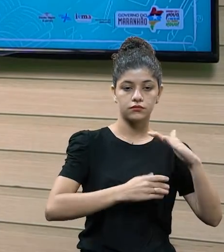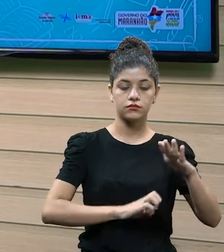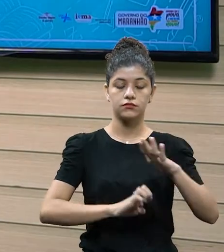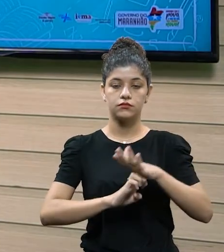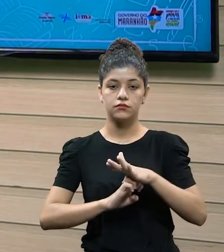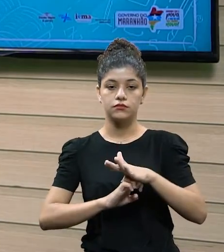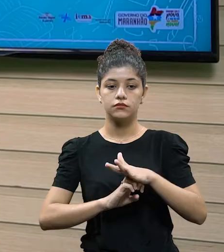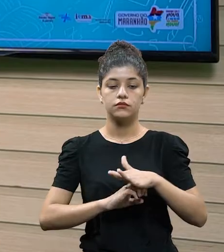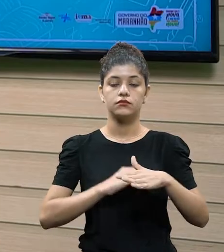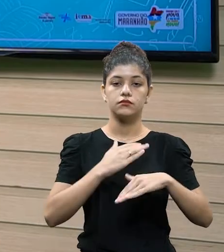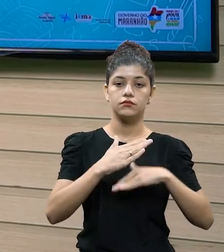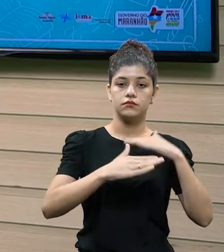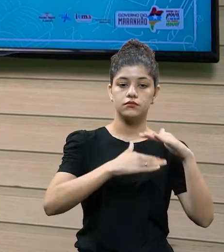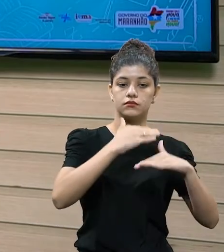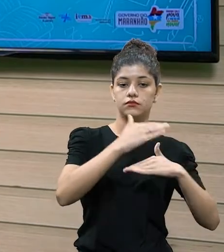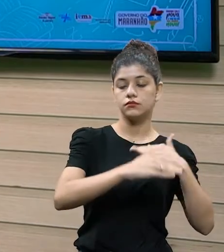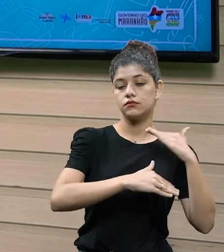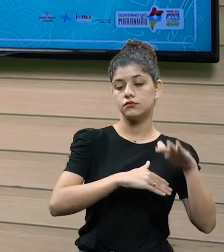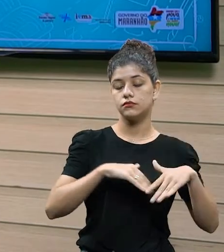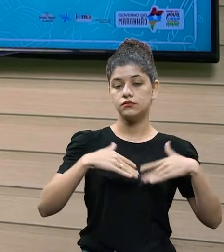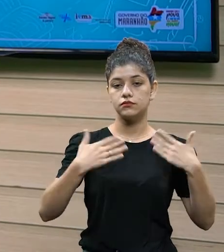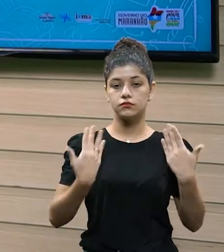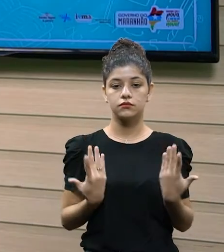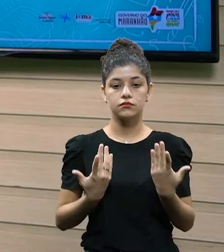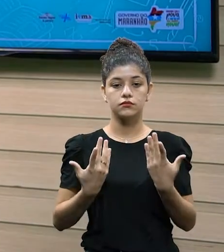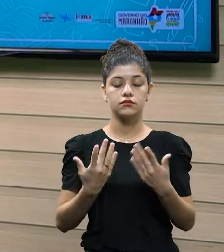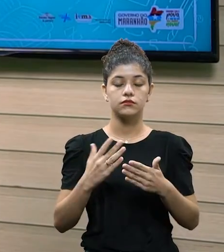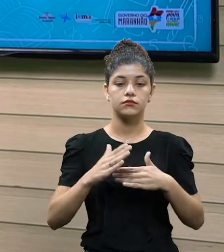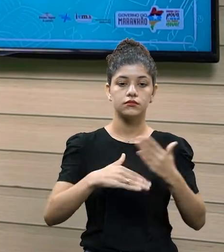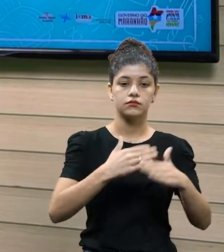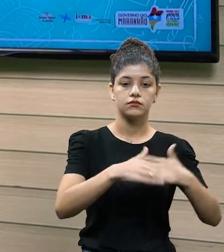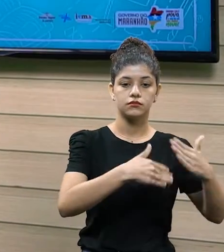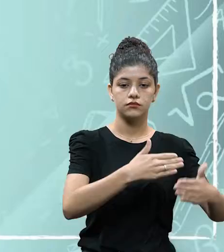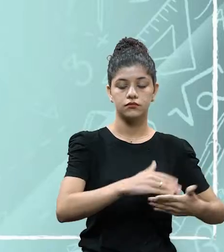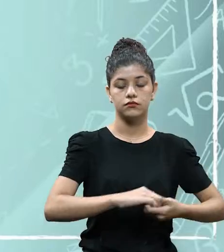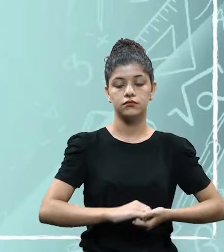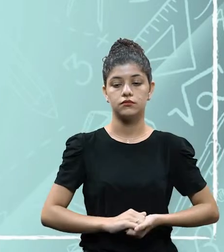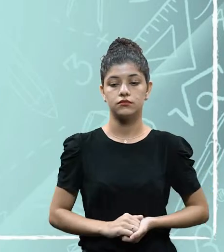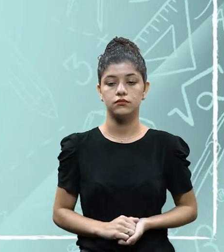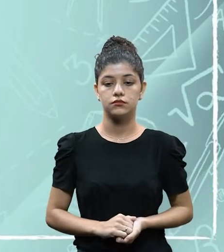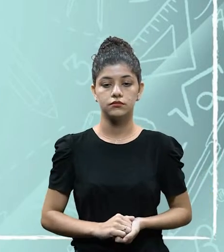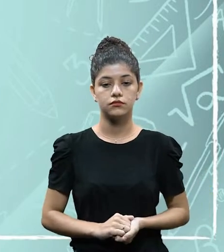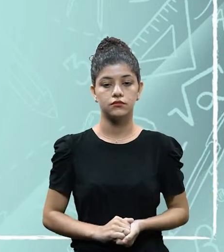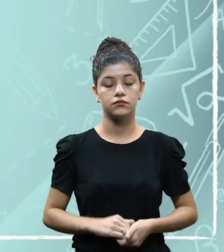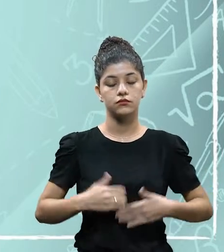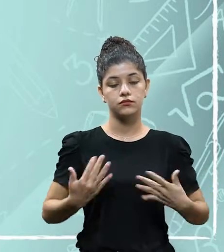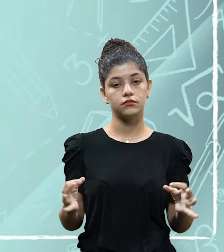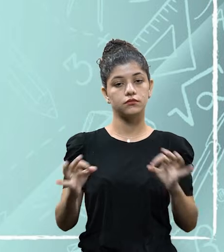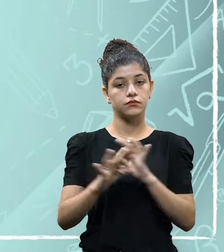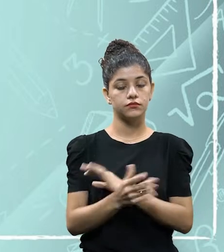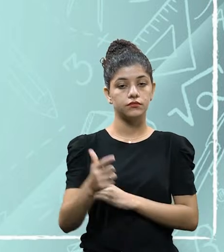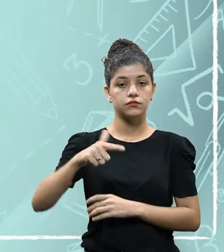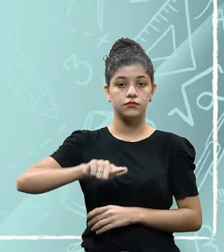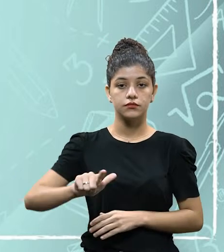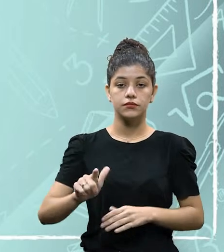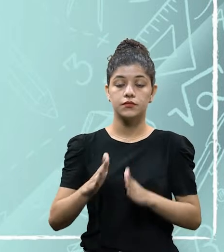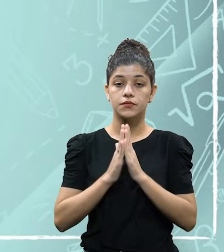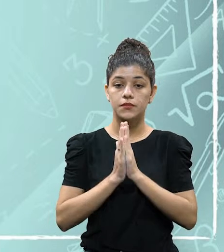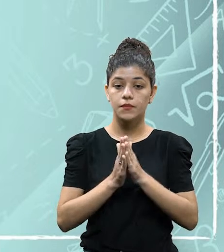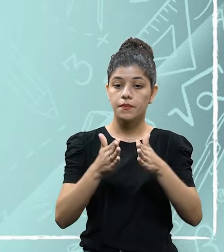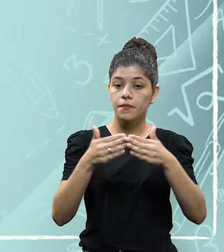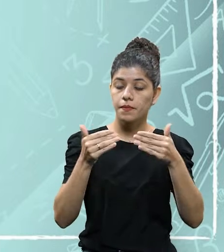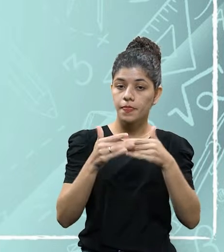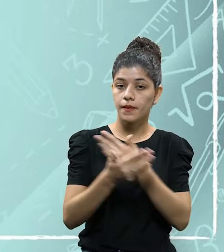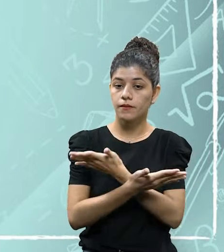a minha empresa só vai evoluir. Então essa evolução ela vai ser contínua, né? E por fim, mais uma vez eu peço